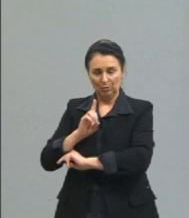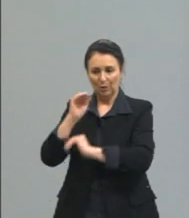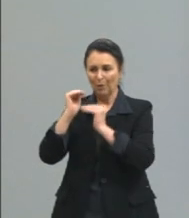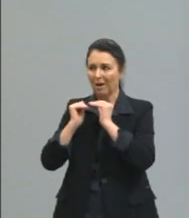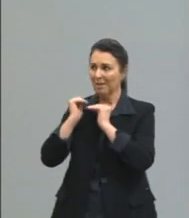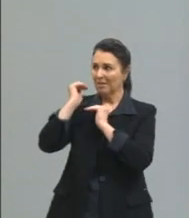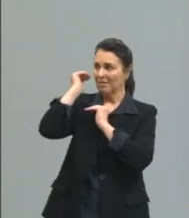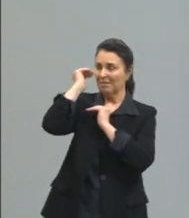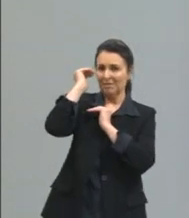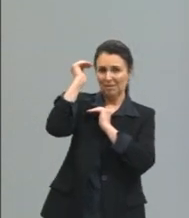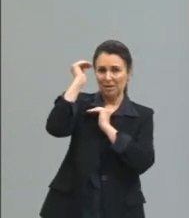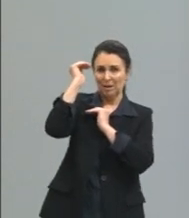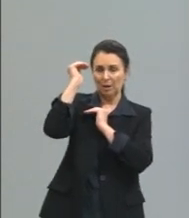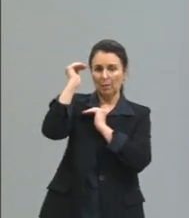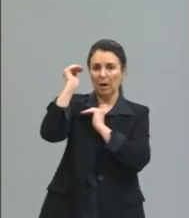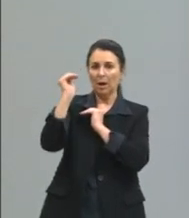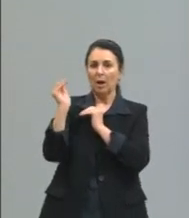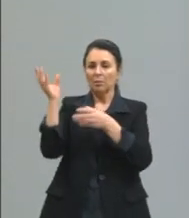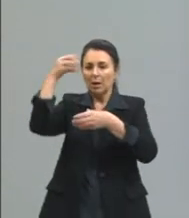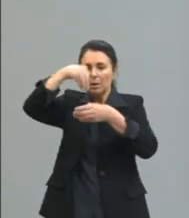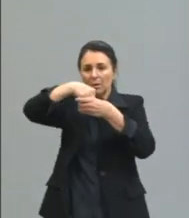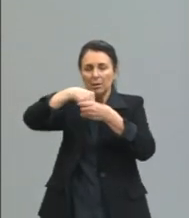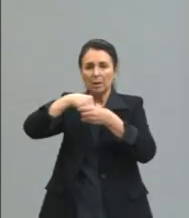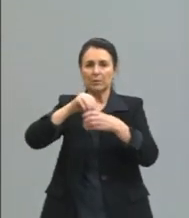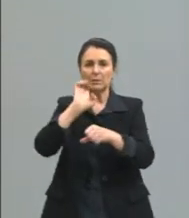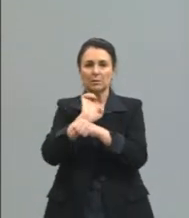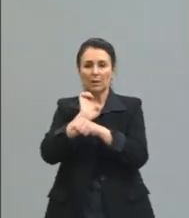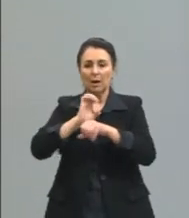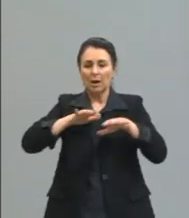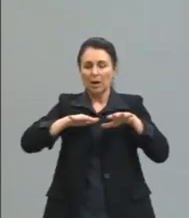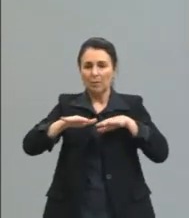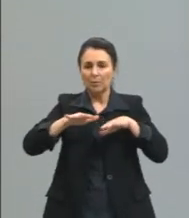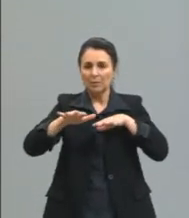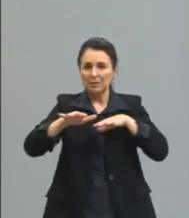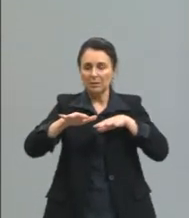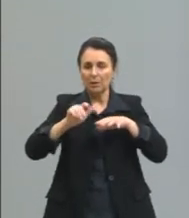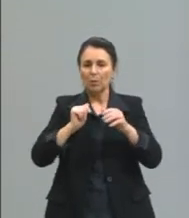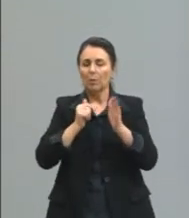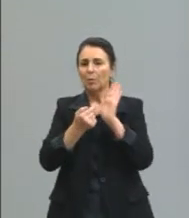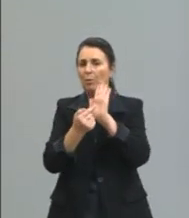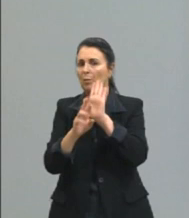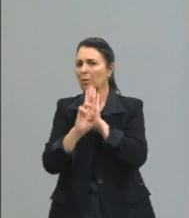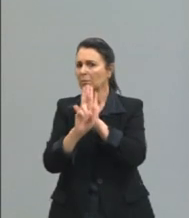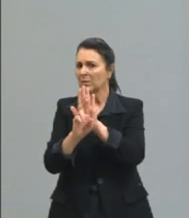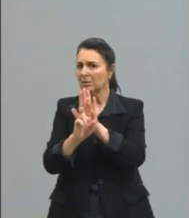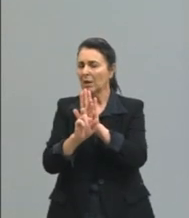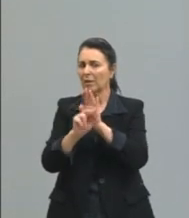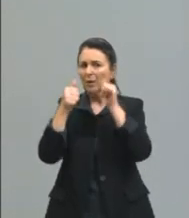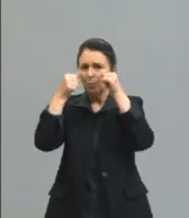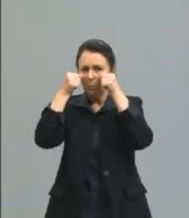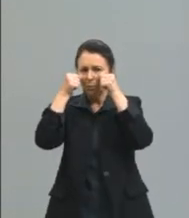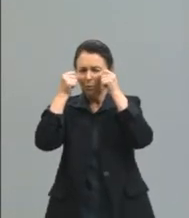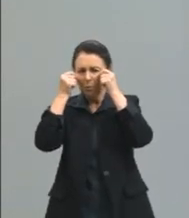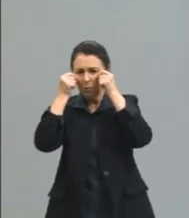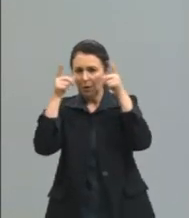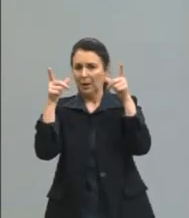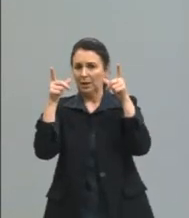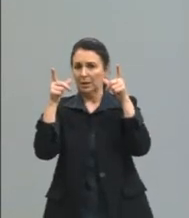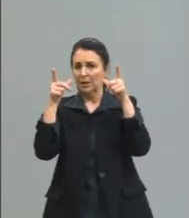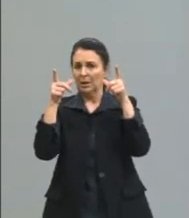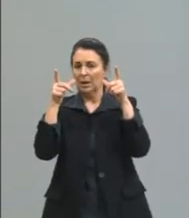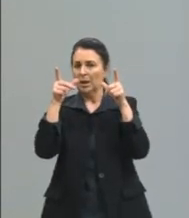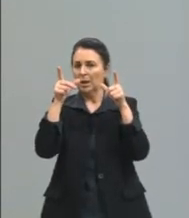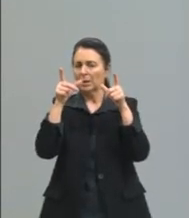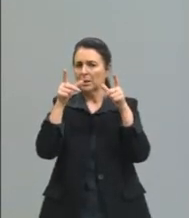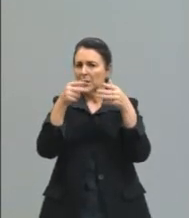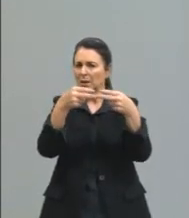da intervenção do Estado. A mobilização analisada, então, representou um alerta na medida em que a ação popular